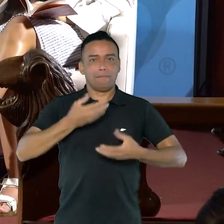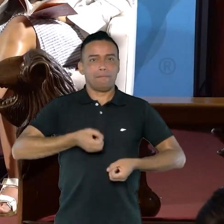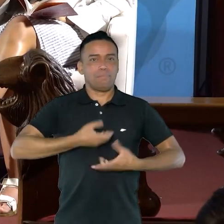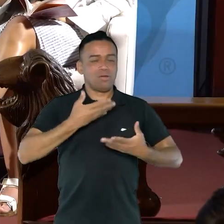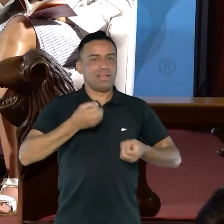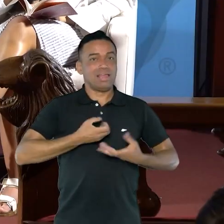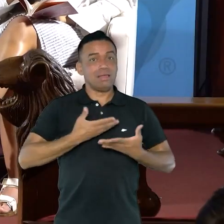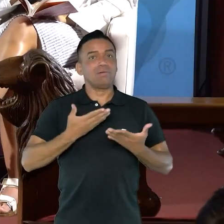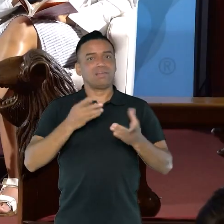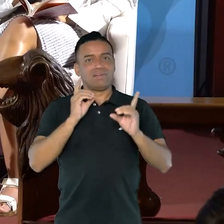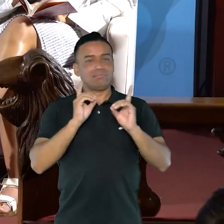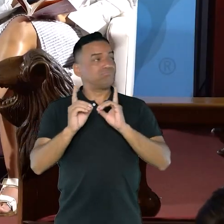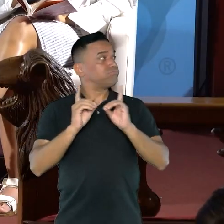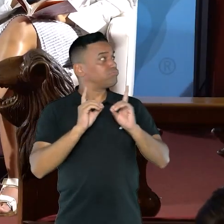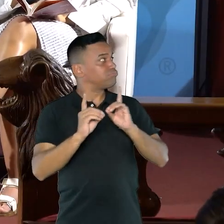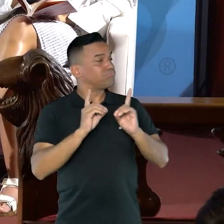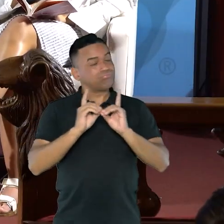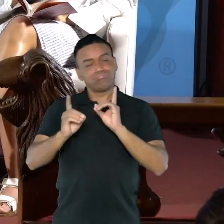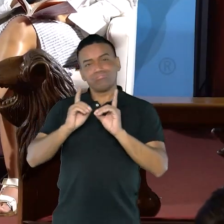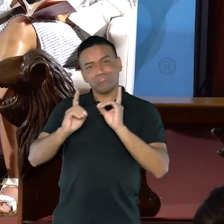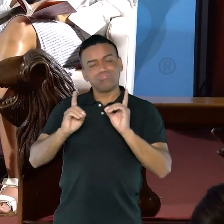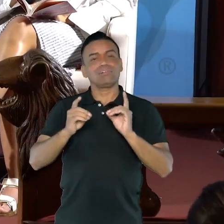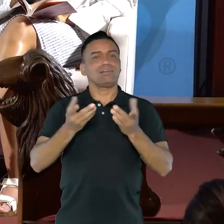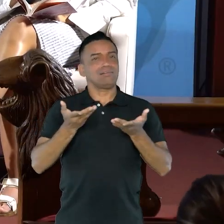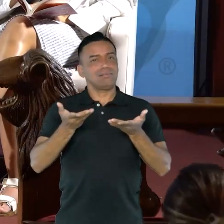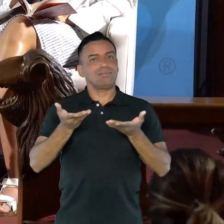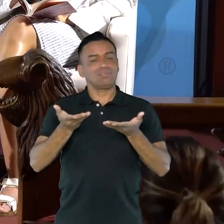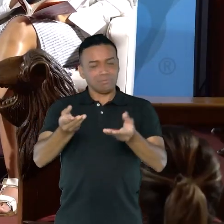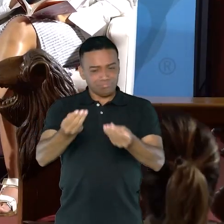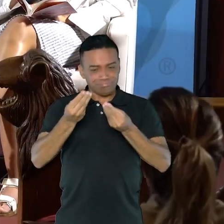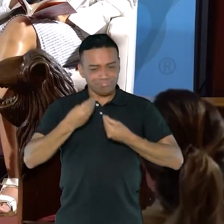que dialoga um pouquinho com isso que você trouxe.